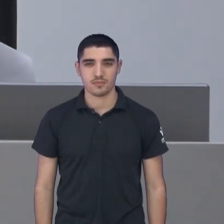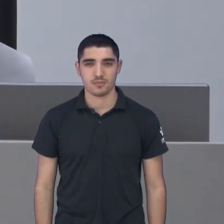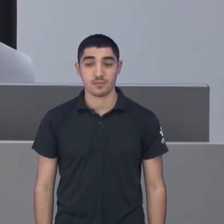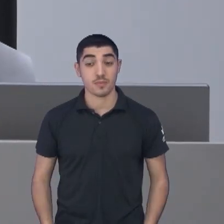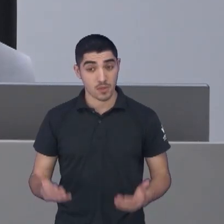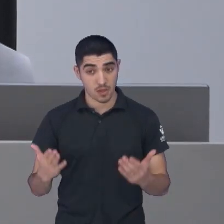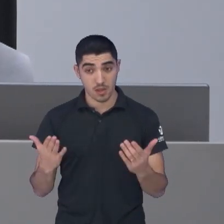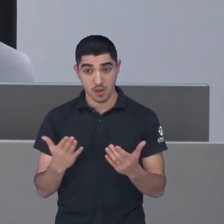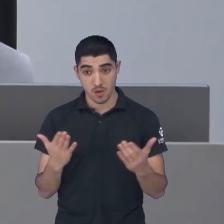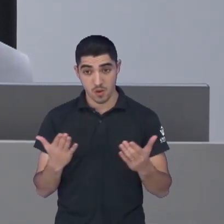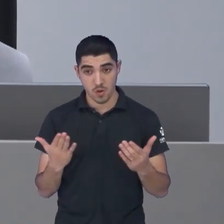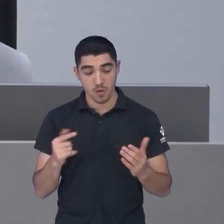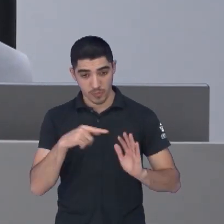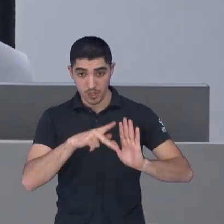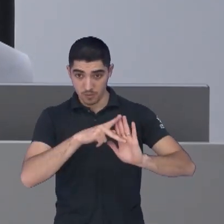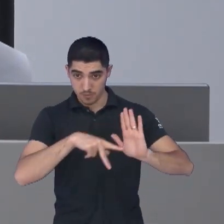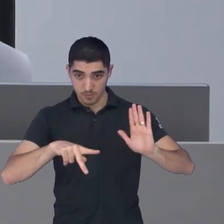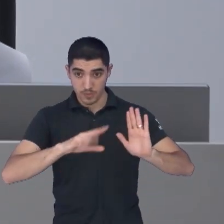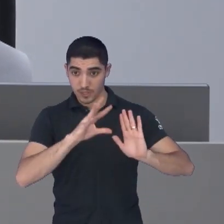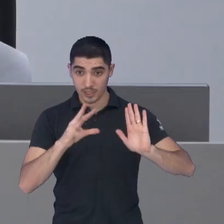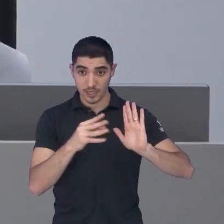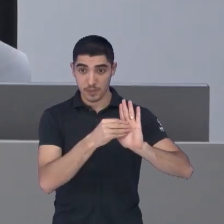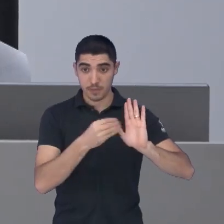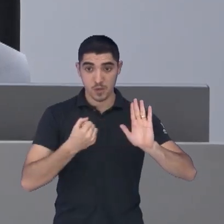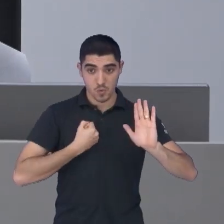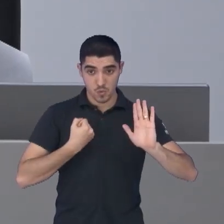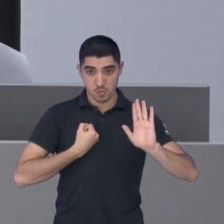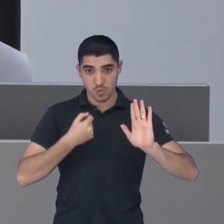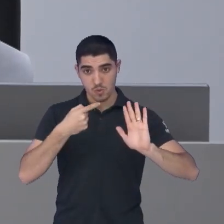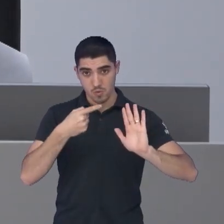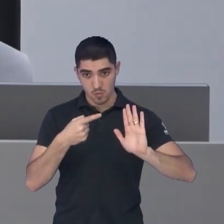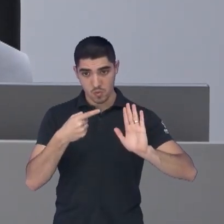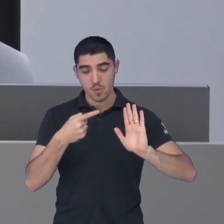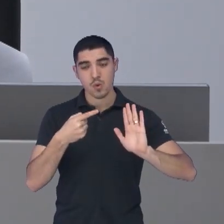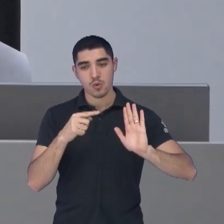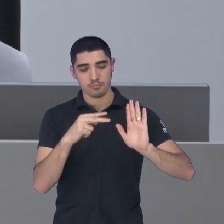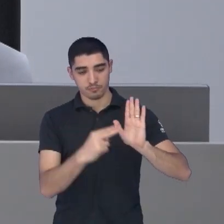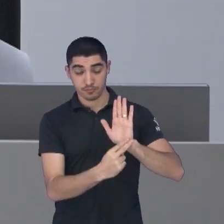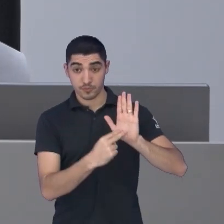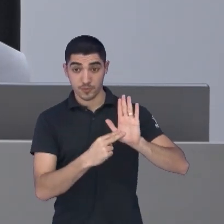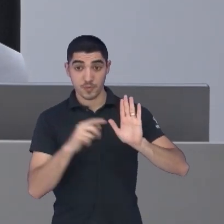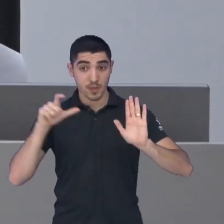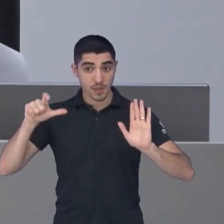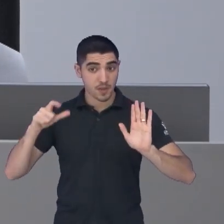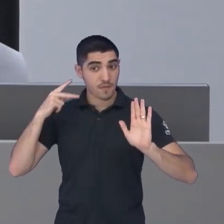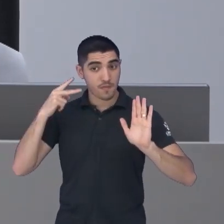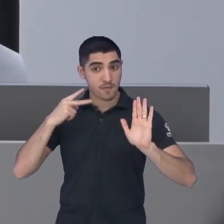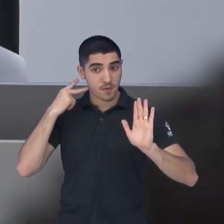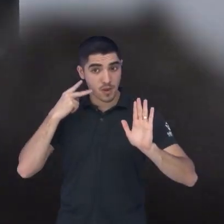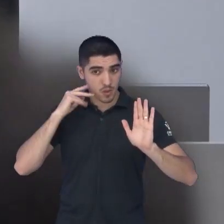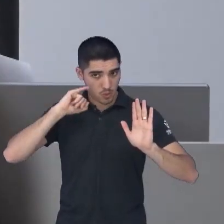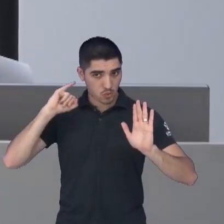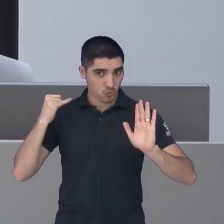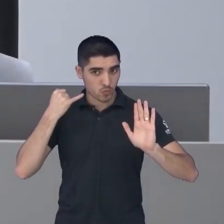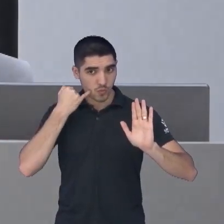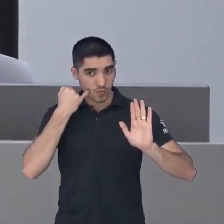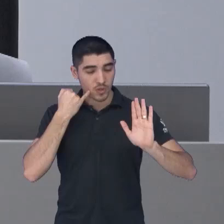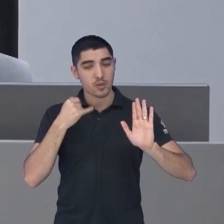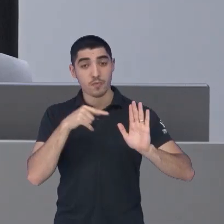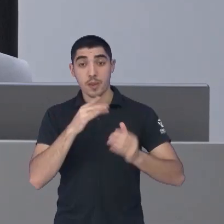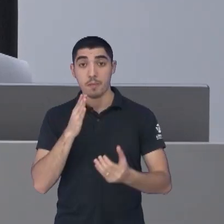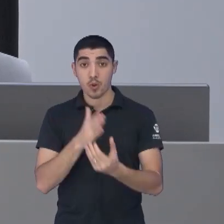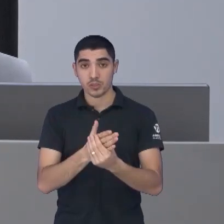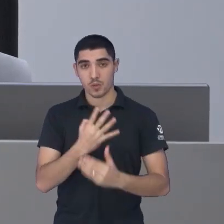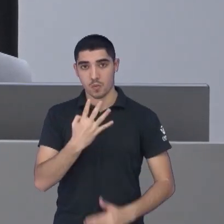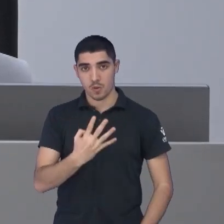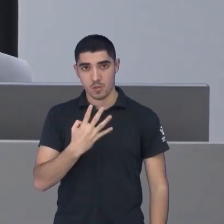Em votação, a tramitação da emenda número 1, de autoria do vereador Juvenil Silvério, ao processo número